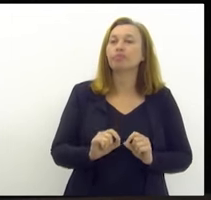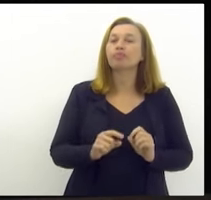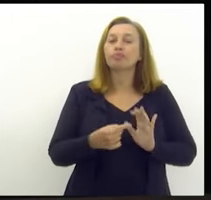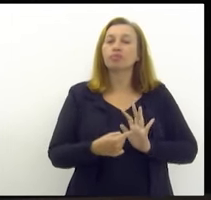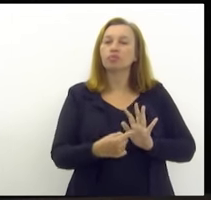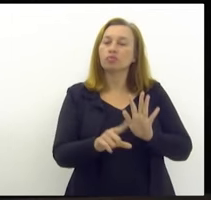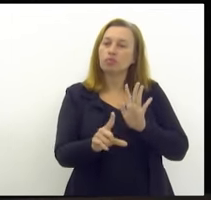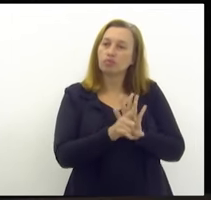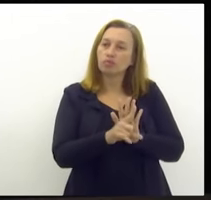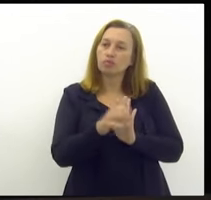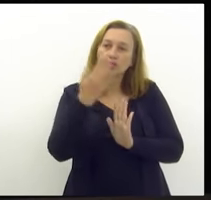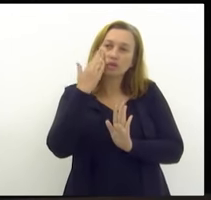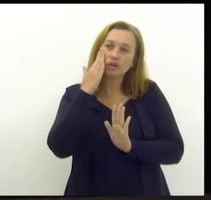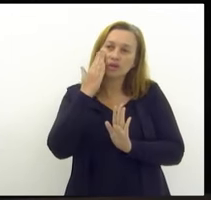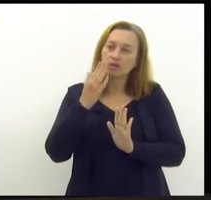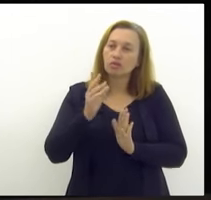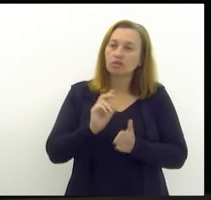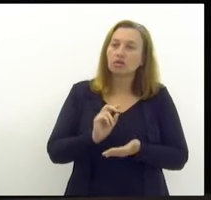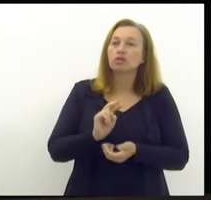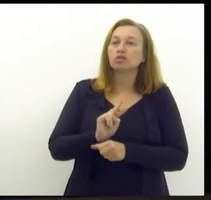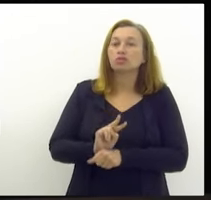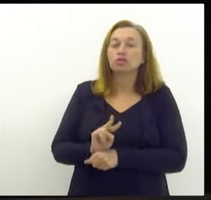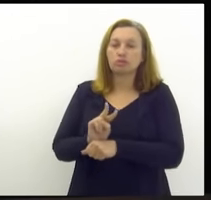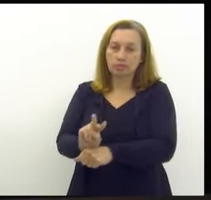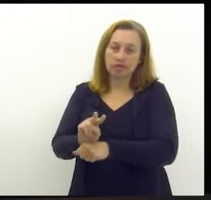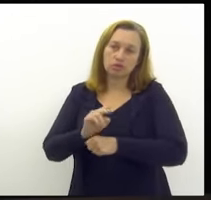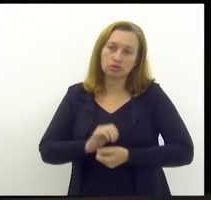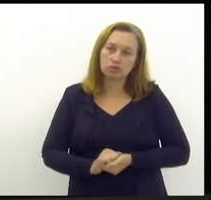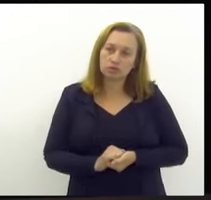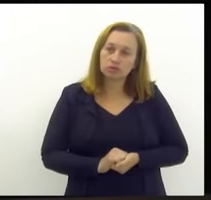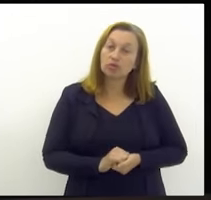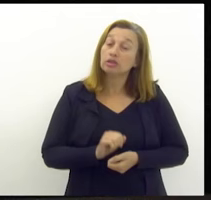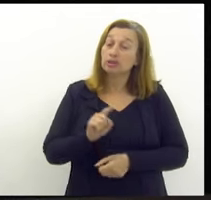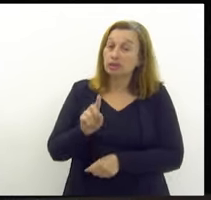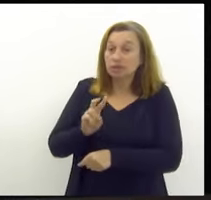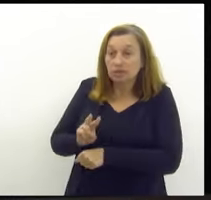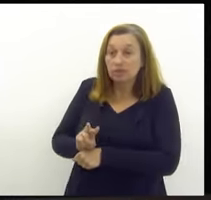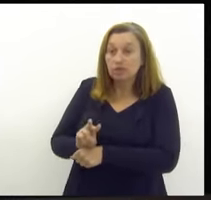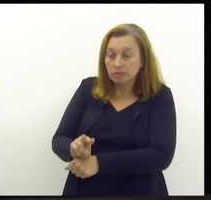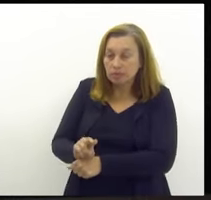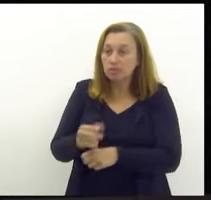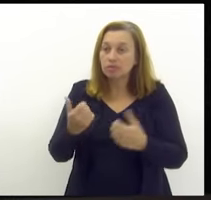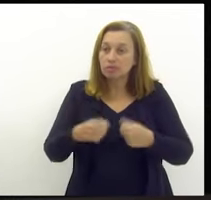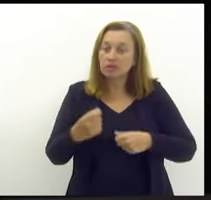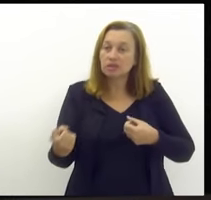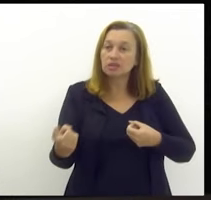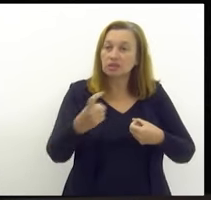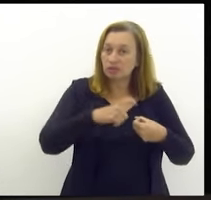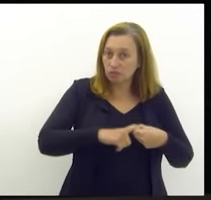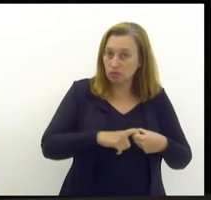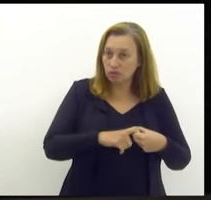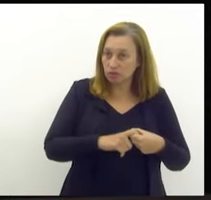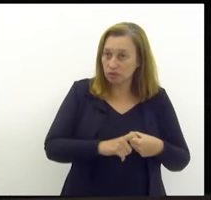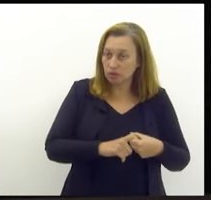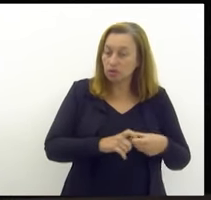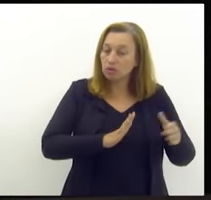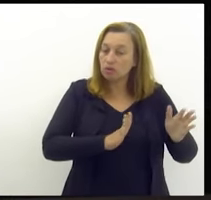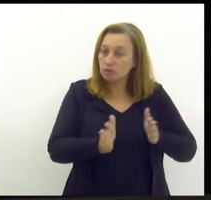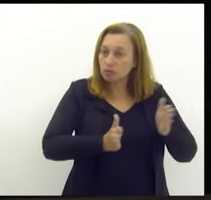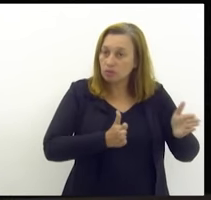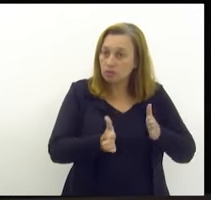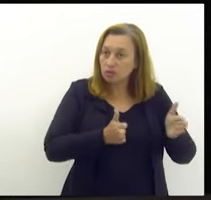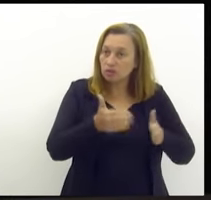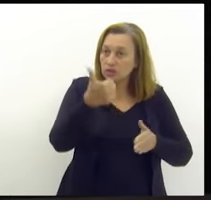o o entendimento de um empréstimo e que esse empréstimo tem que ser devolvido no período de